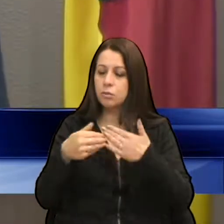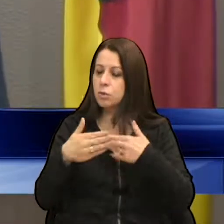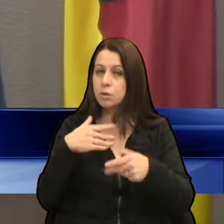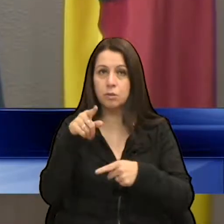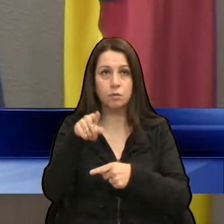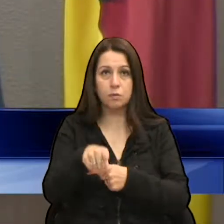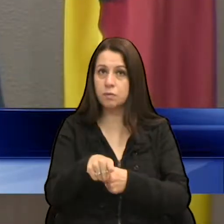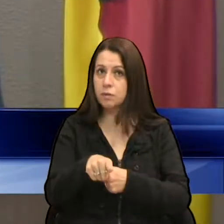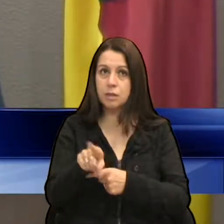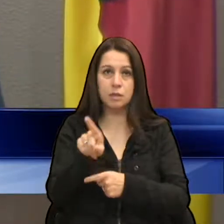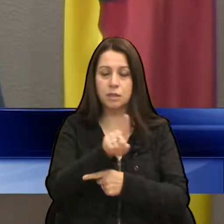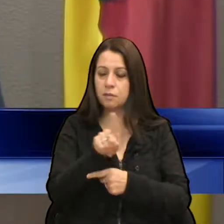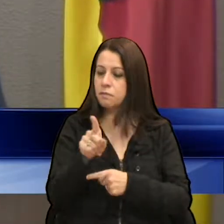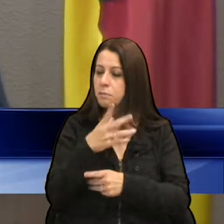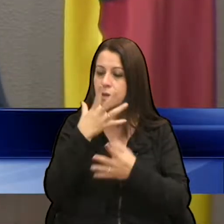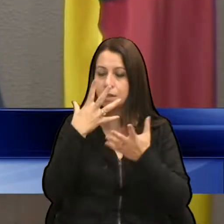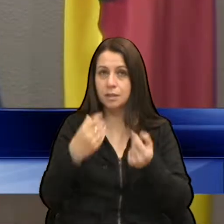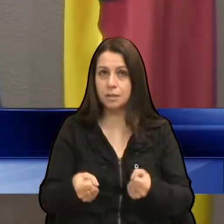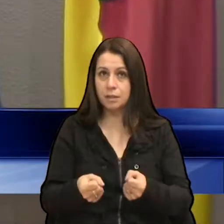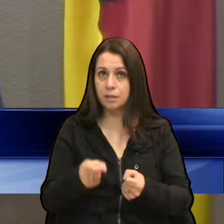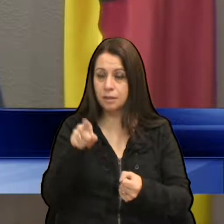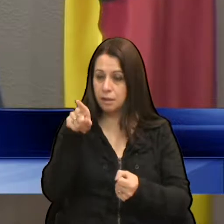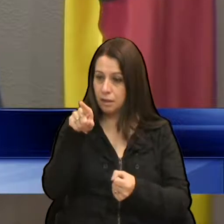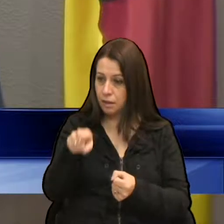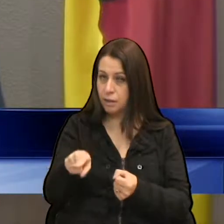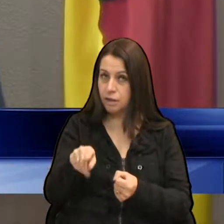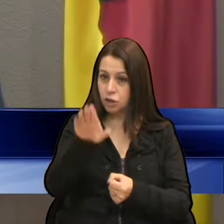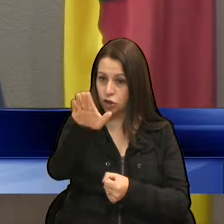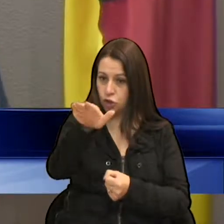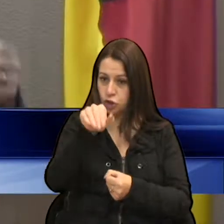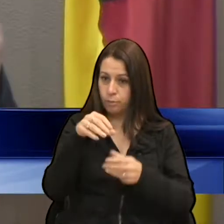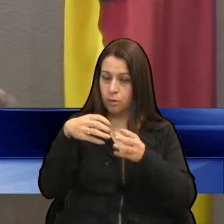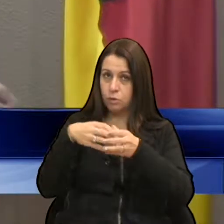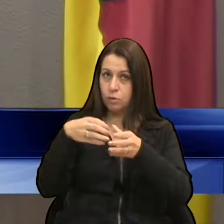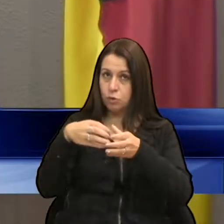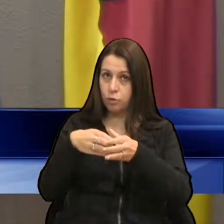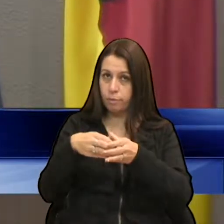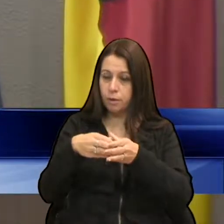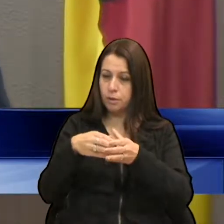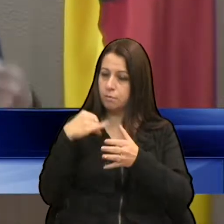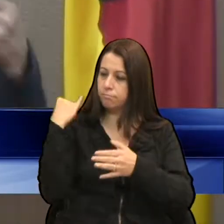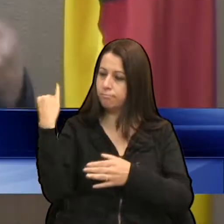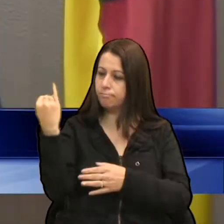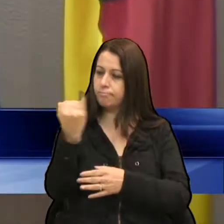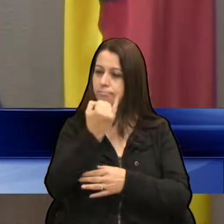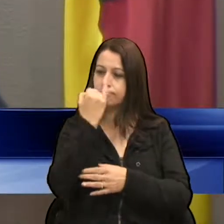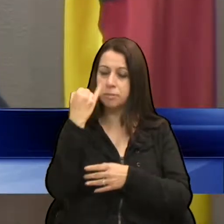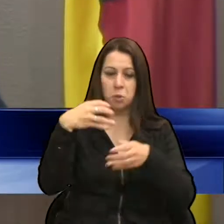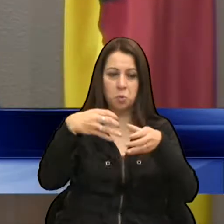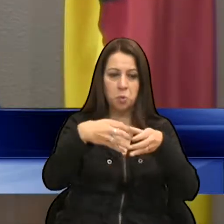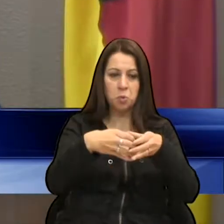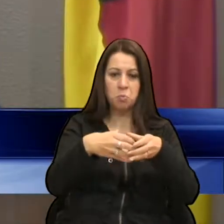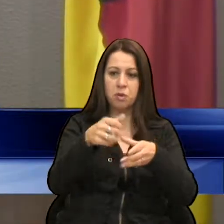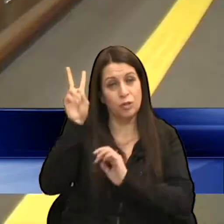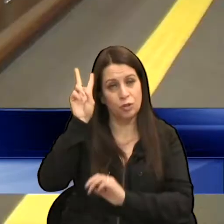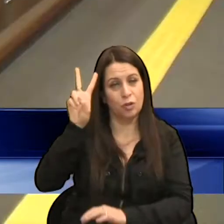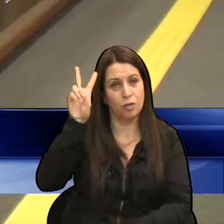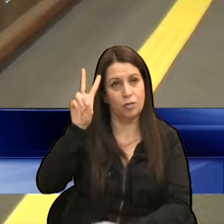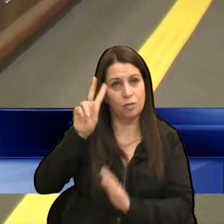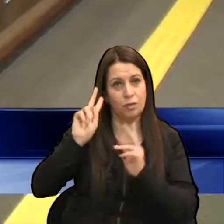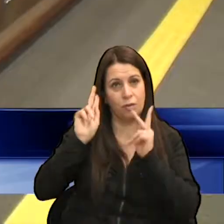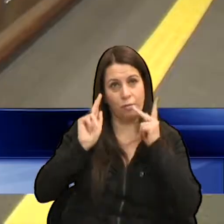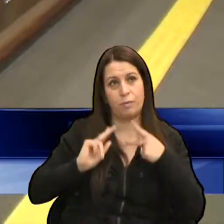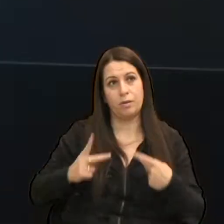nós não vamos aceitar que a senhora chama essa classe tão nobre de uma classe atravessador a